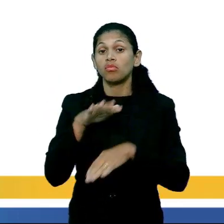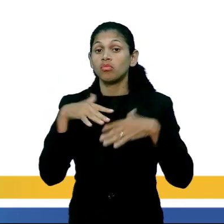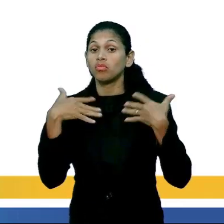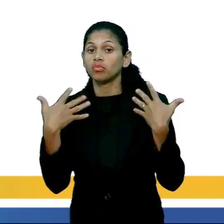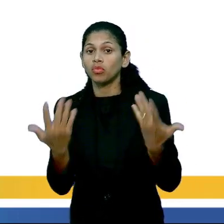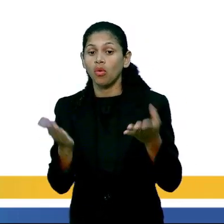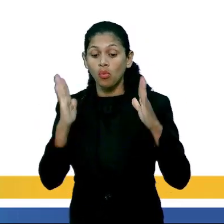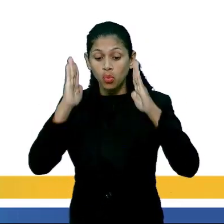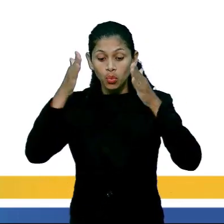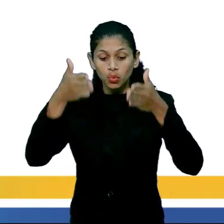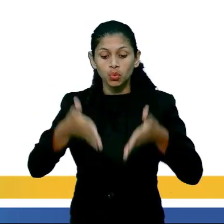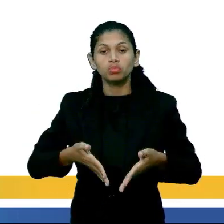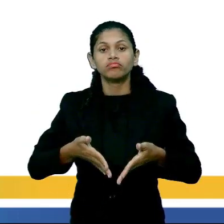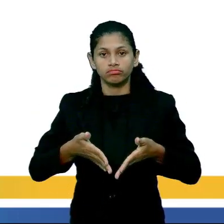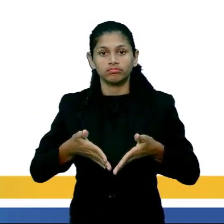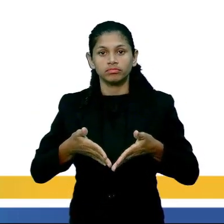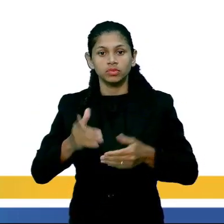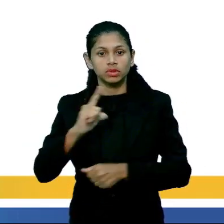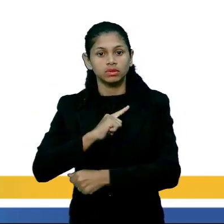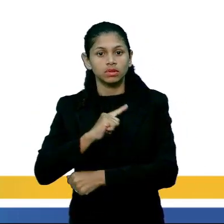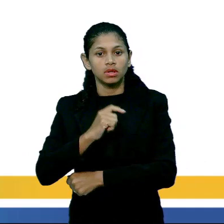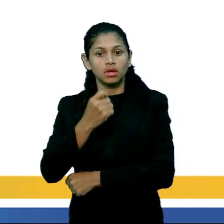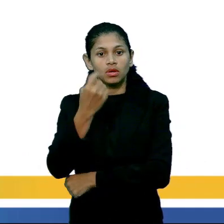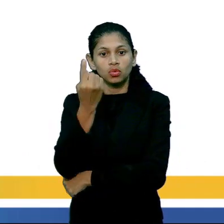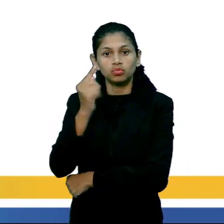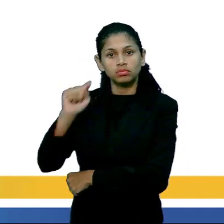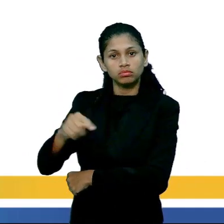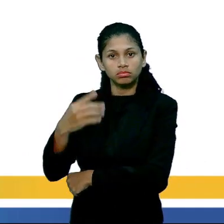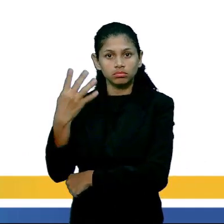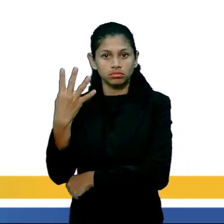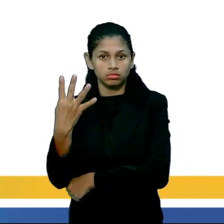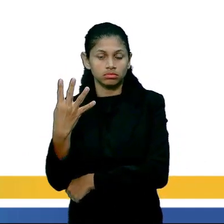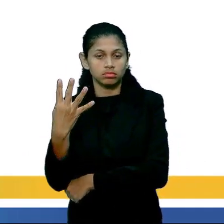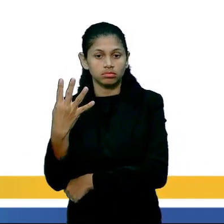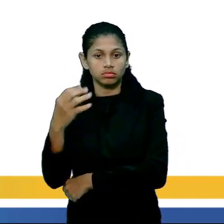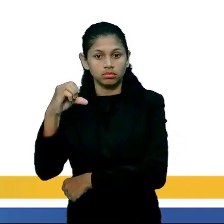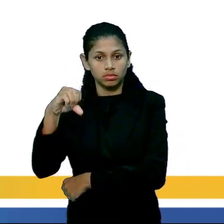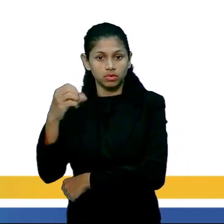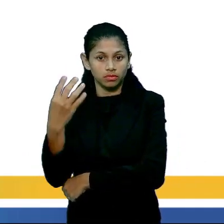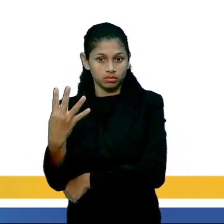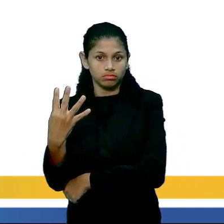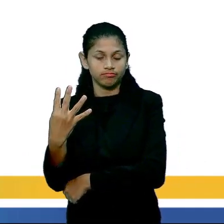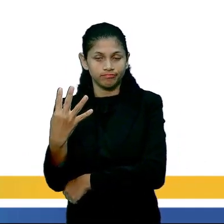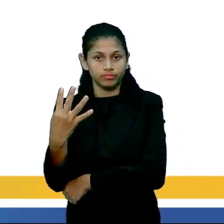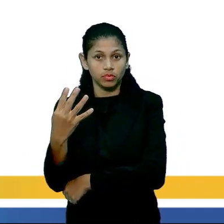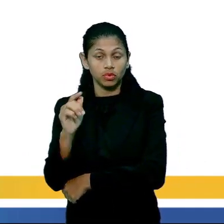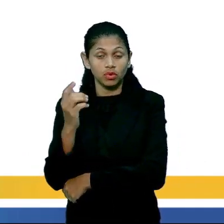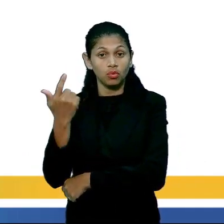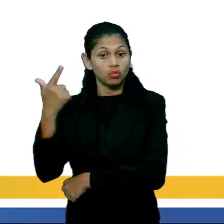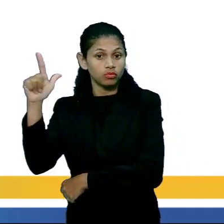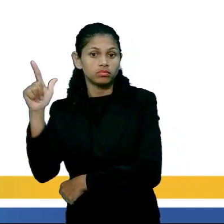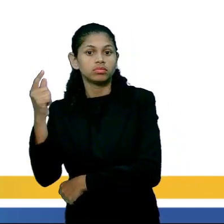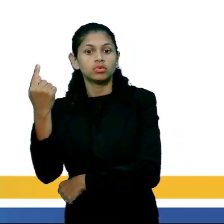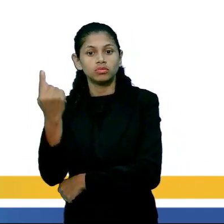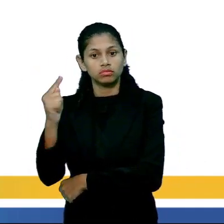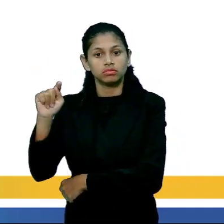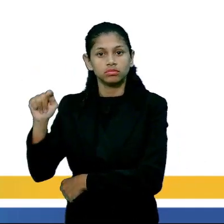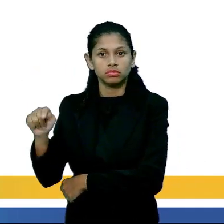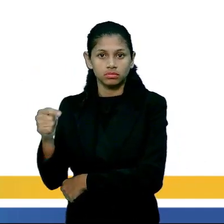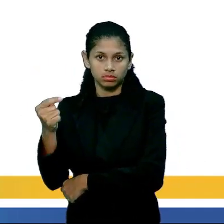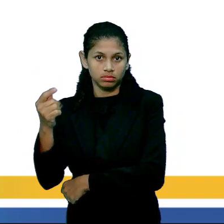o que tem 1,94 e o outro um e 98 tudo bem